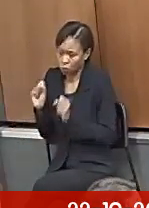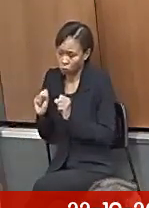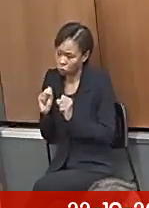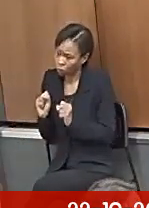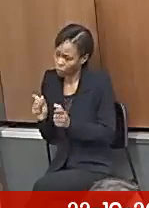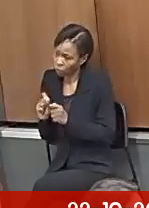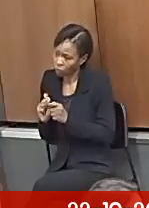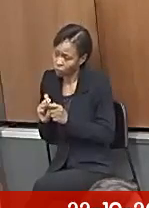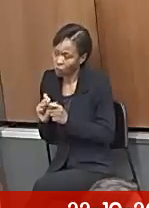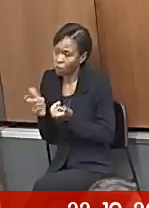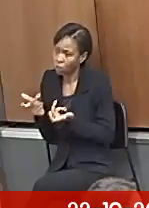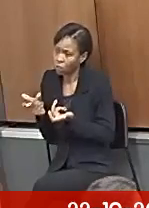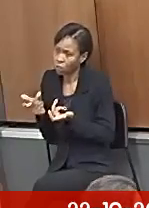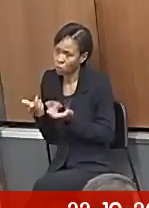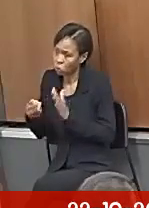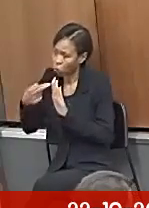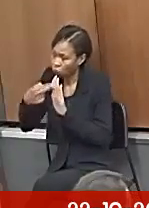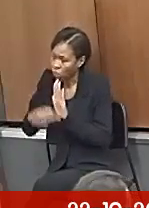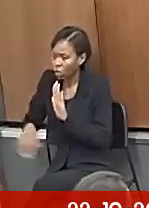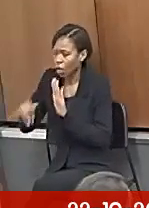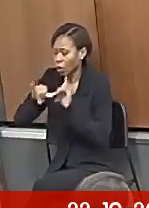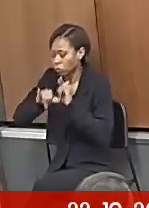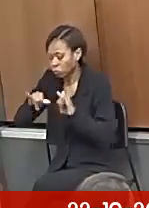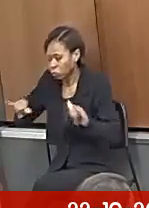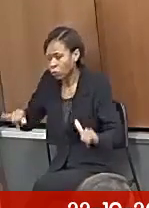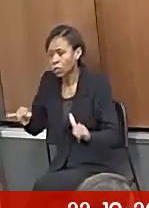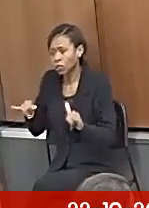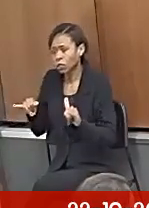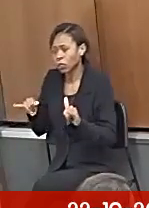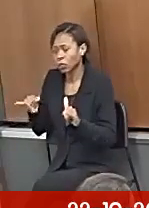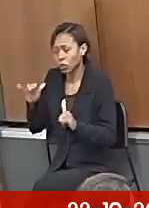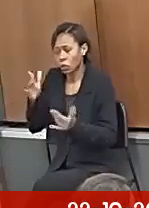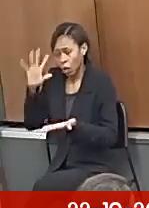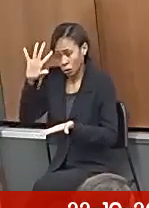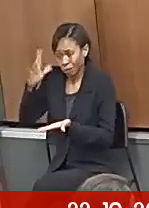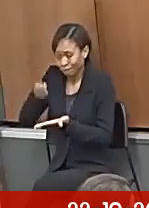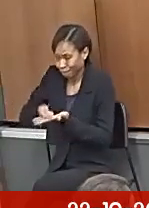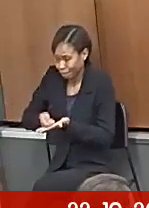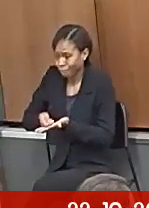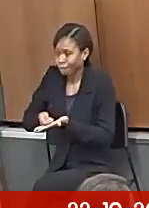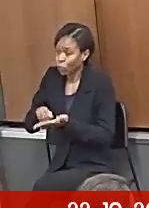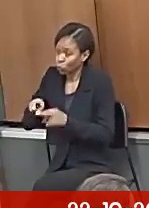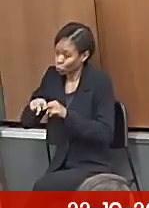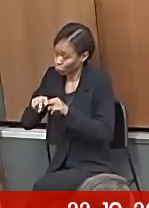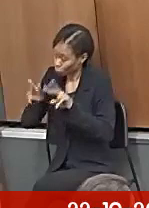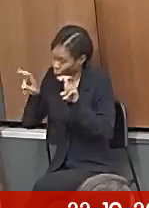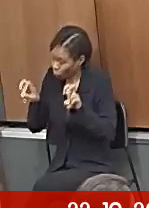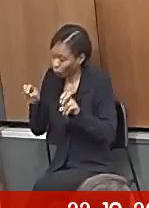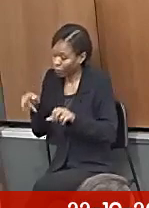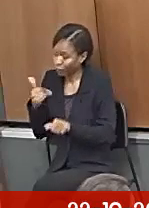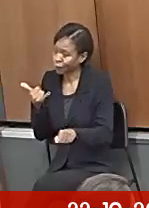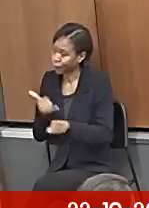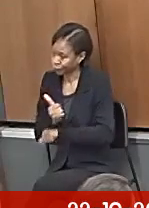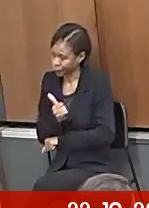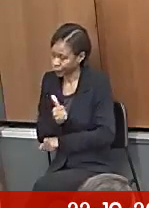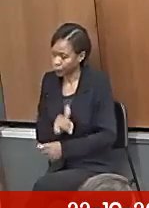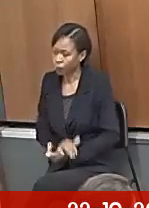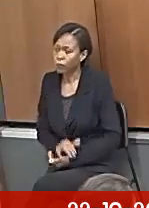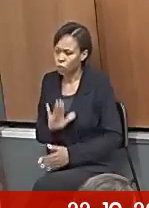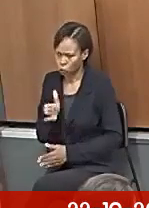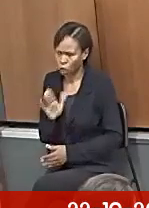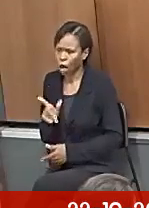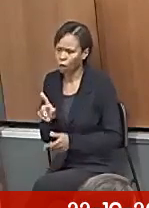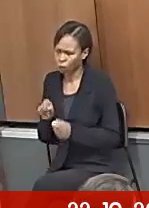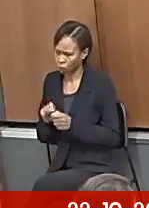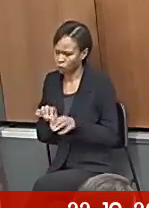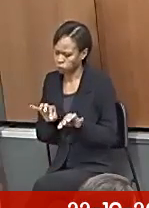fazer alguma nota, alguma deliberação a respeito da ausência. Sim, já vamos produzir a pedido aqui do, eu vou, do